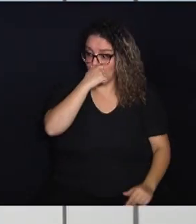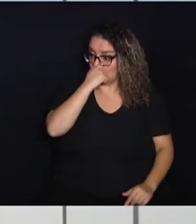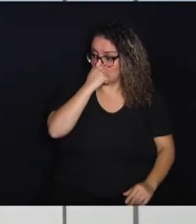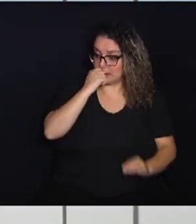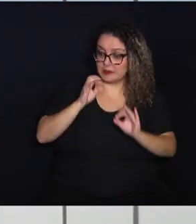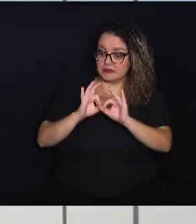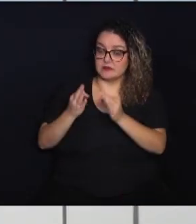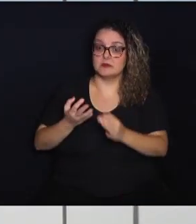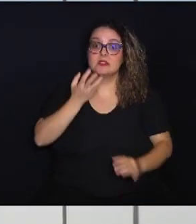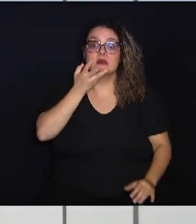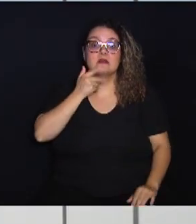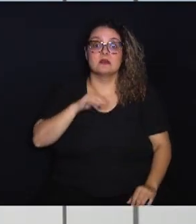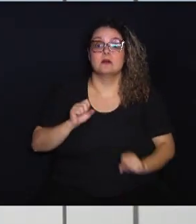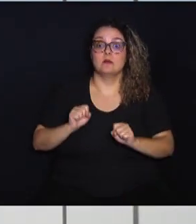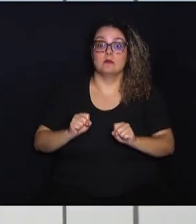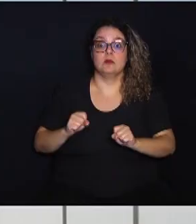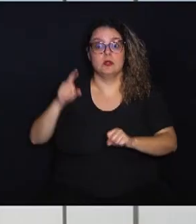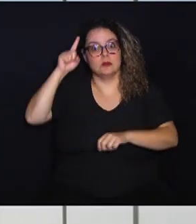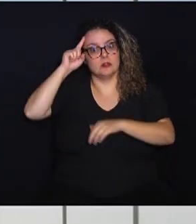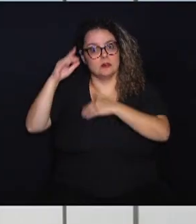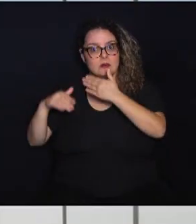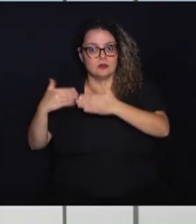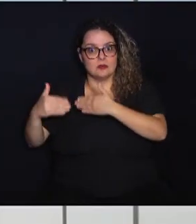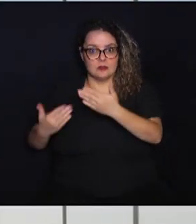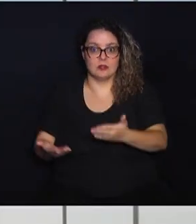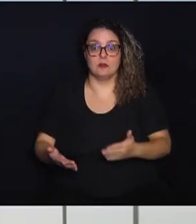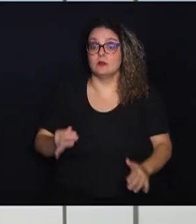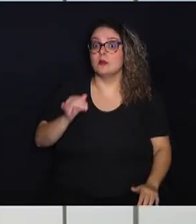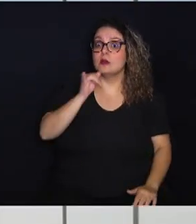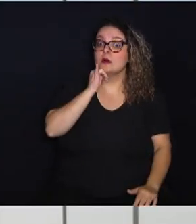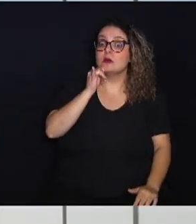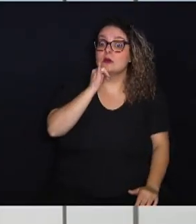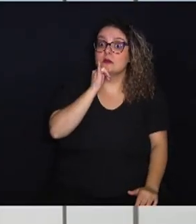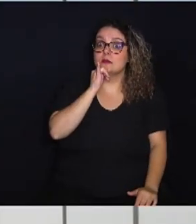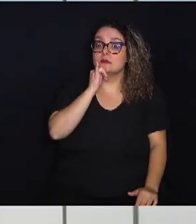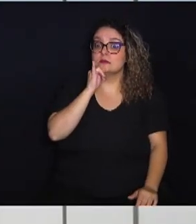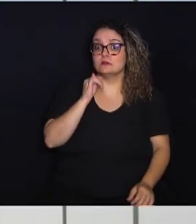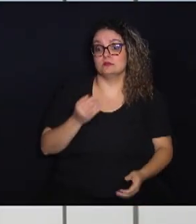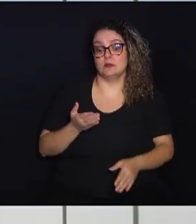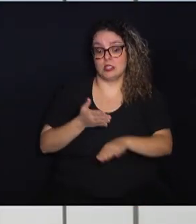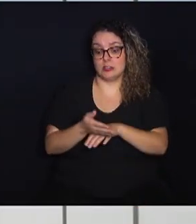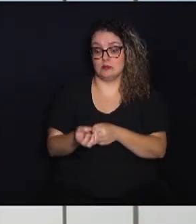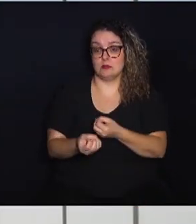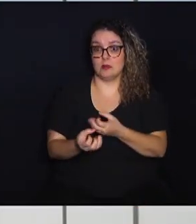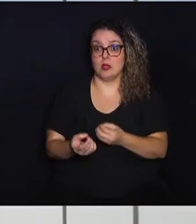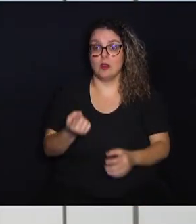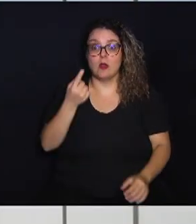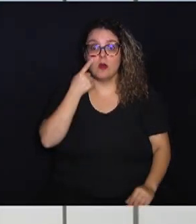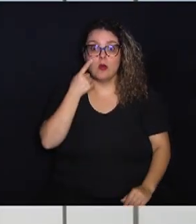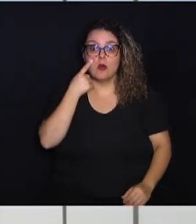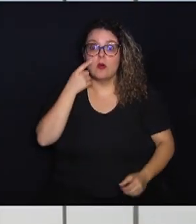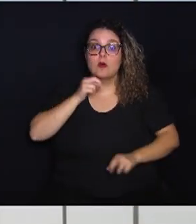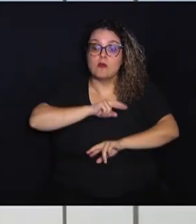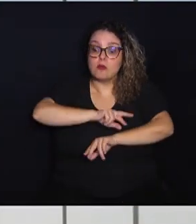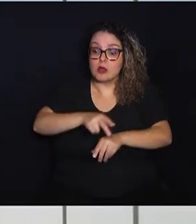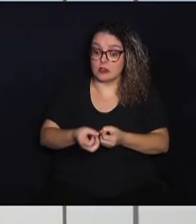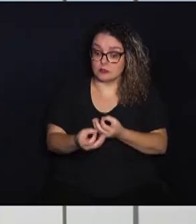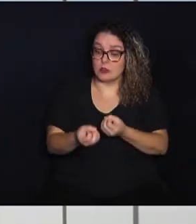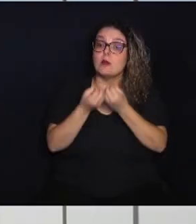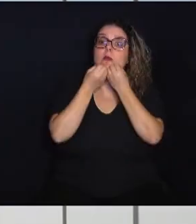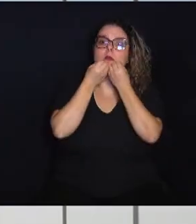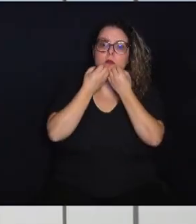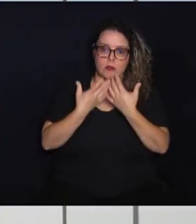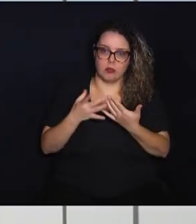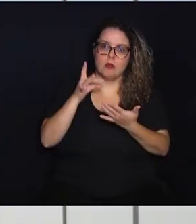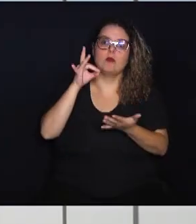crianças podem colocar em prática. Por exemplo, o acesso à informação. Olha o tanto de informação boa que